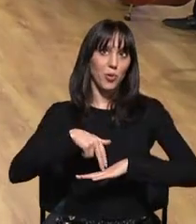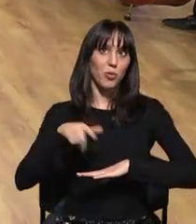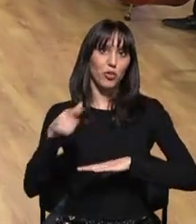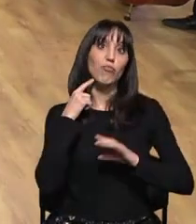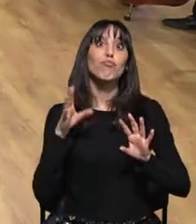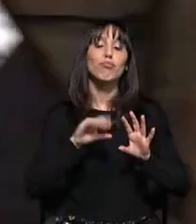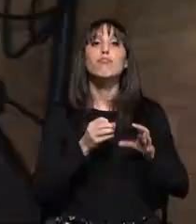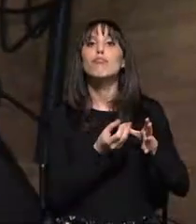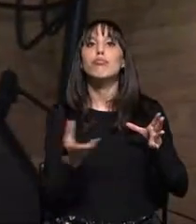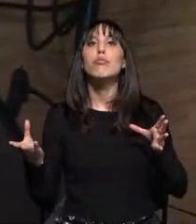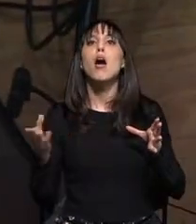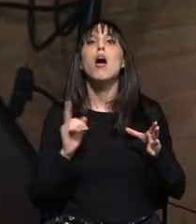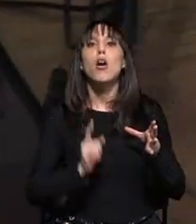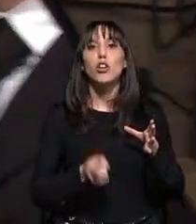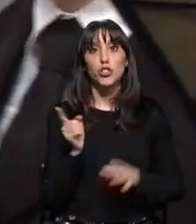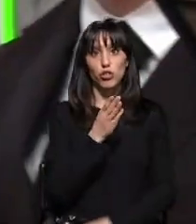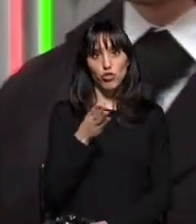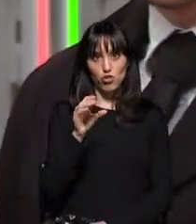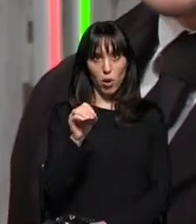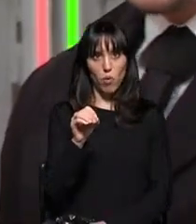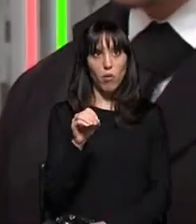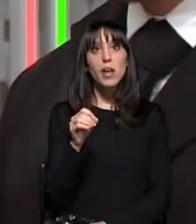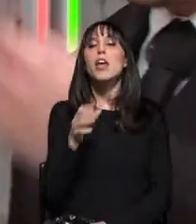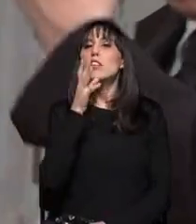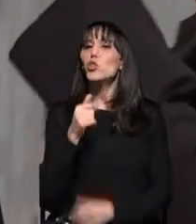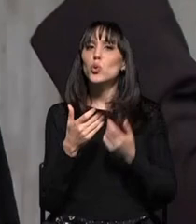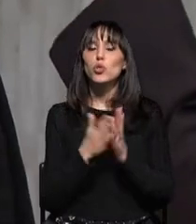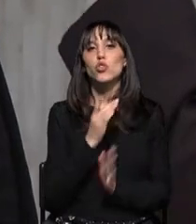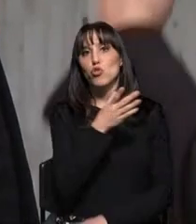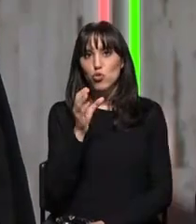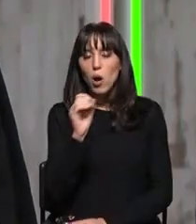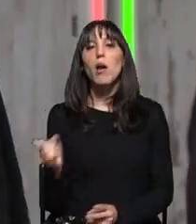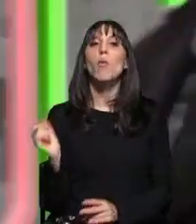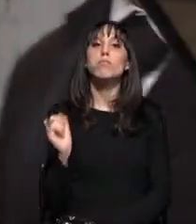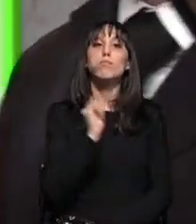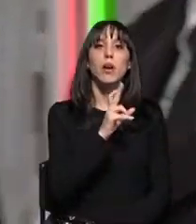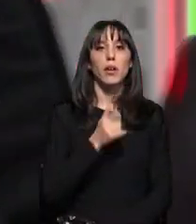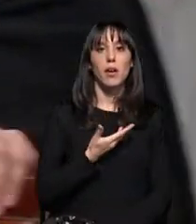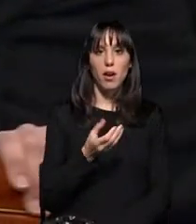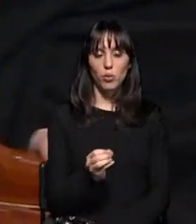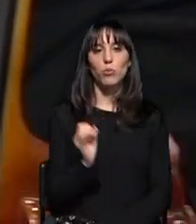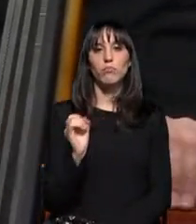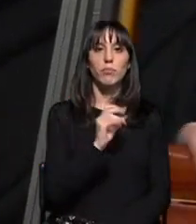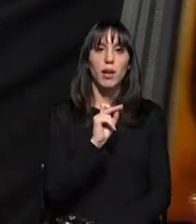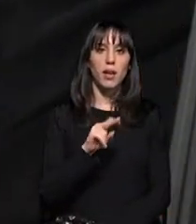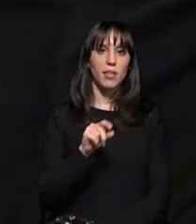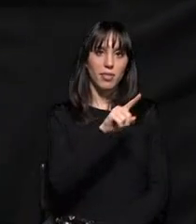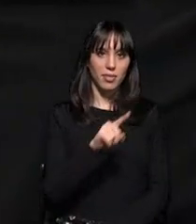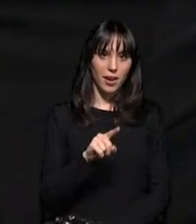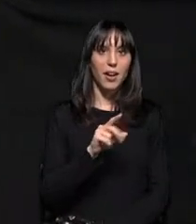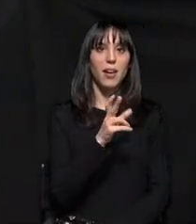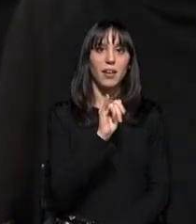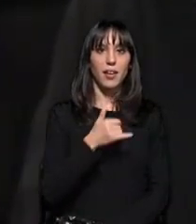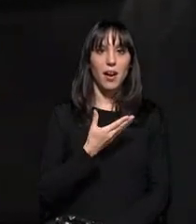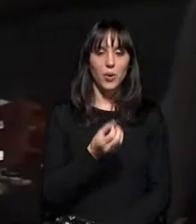são... Temos o João Santos. Diz todos rápido. João Santos, Ricardo Calvão, André Avelar, Ricardo